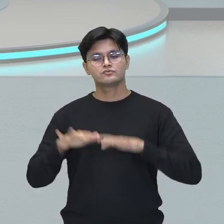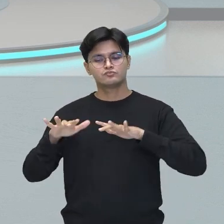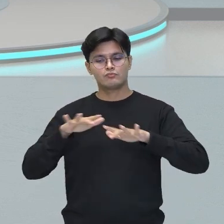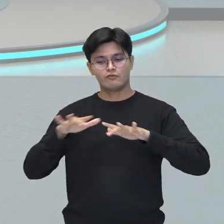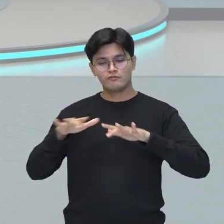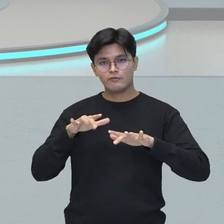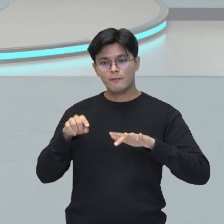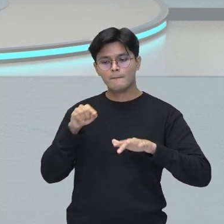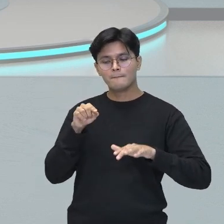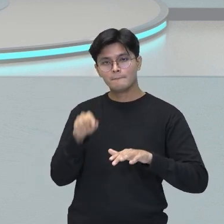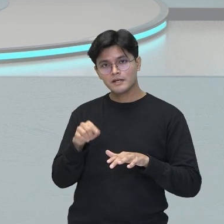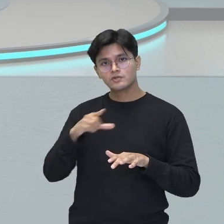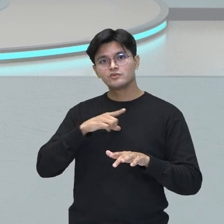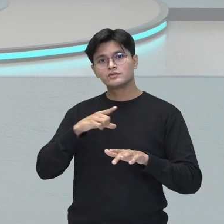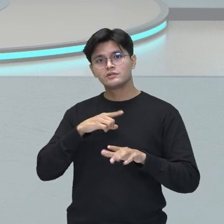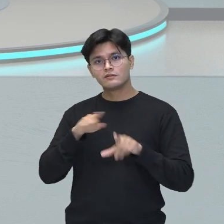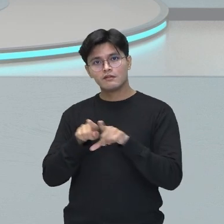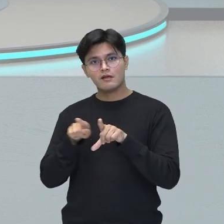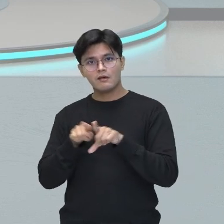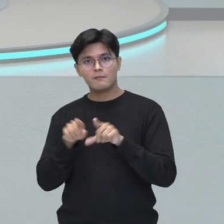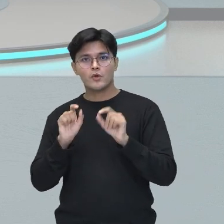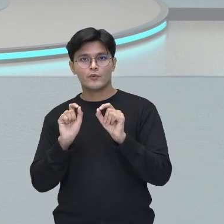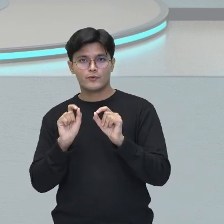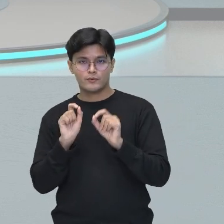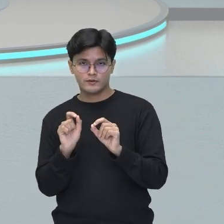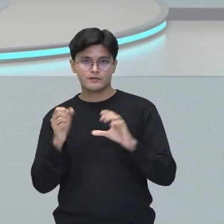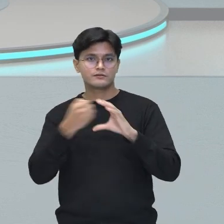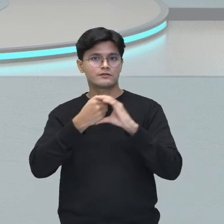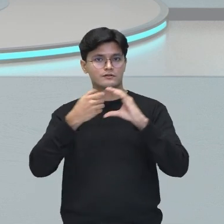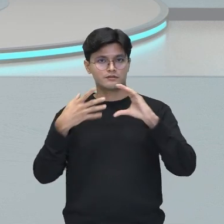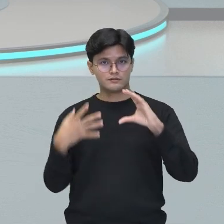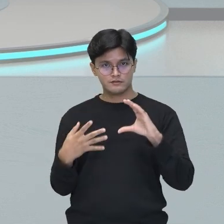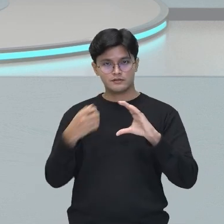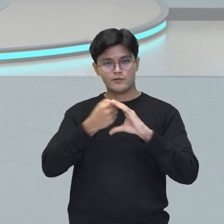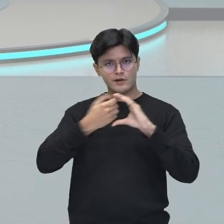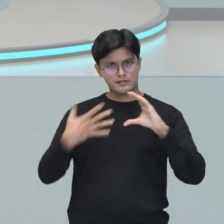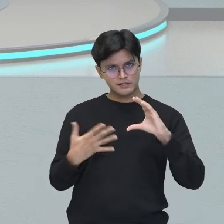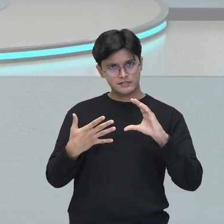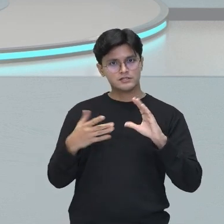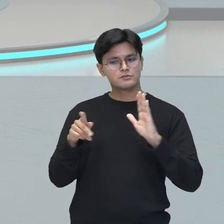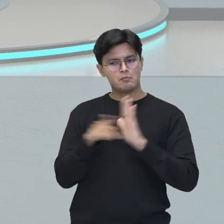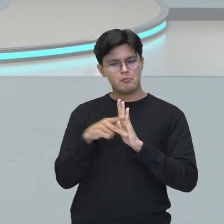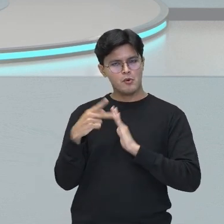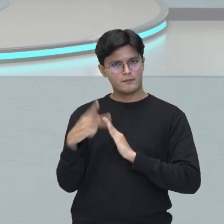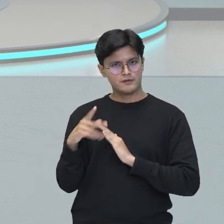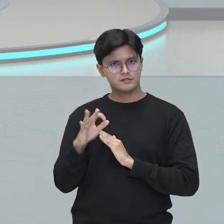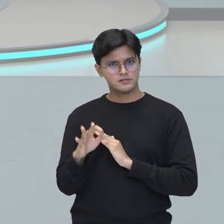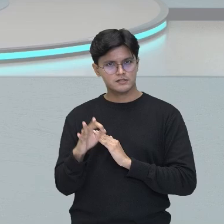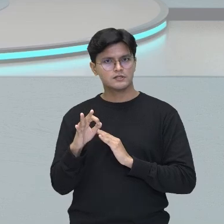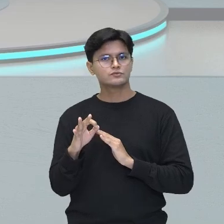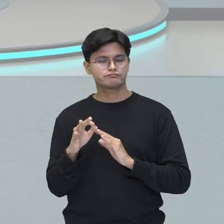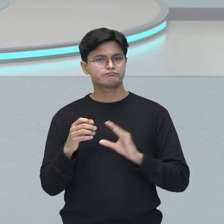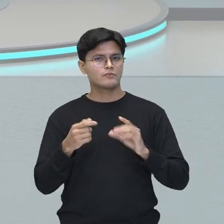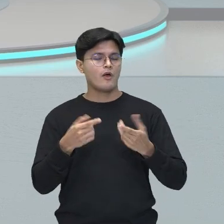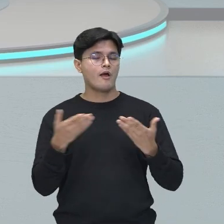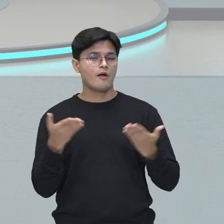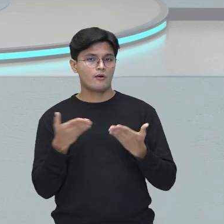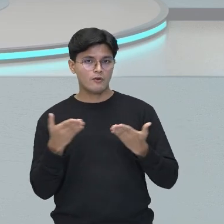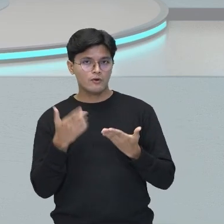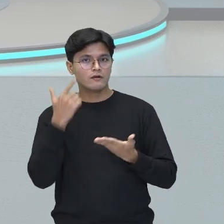né literário vai ter suas características específicas Então vamos as características